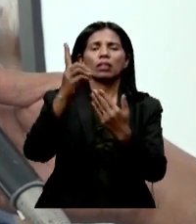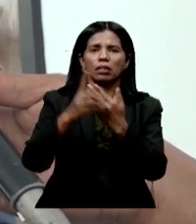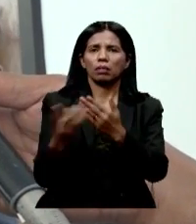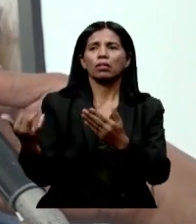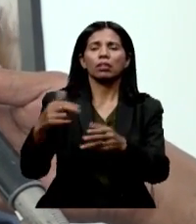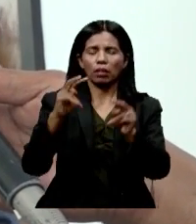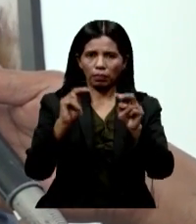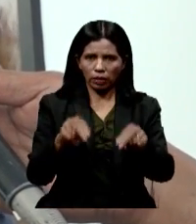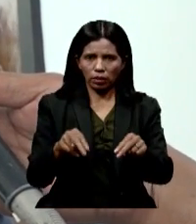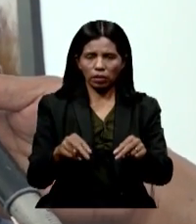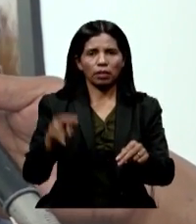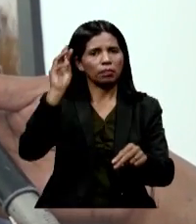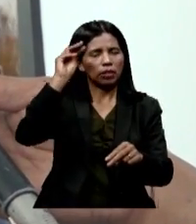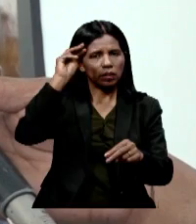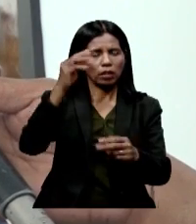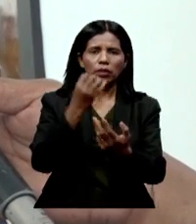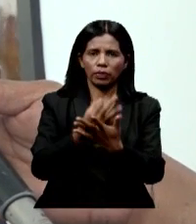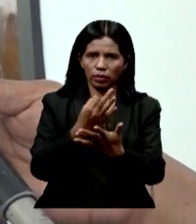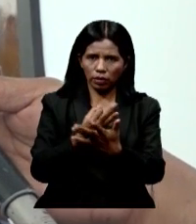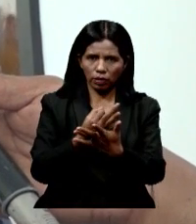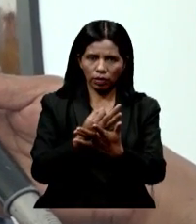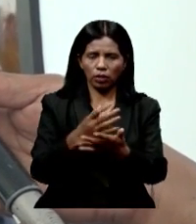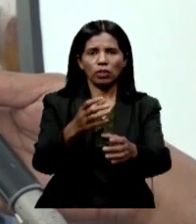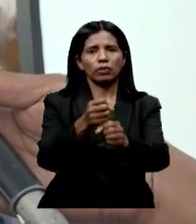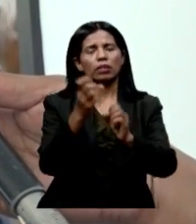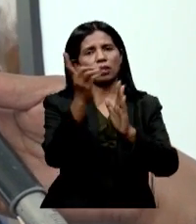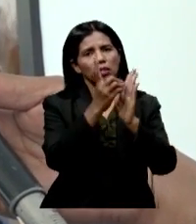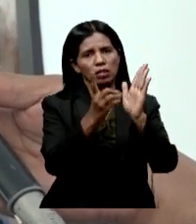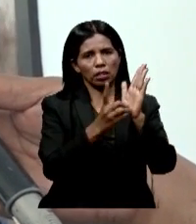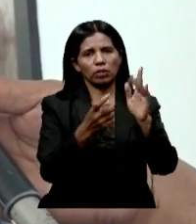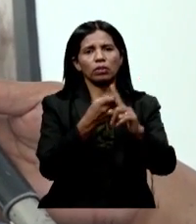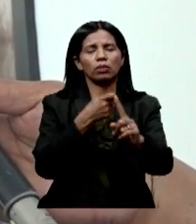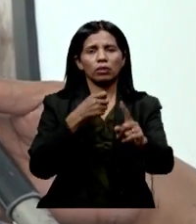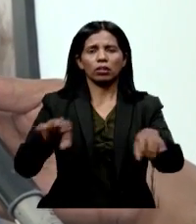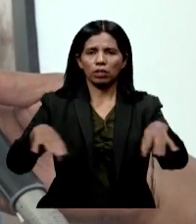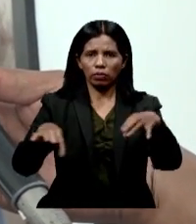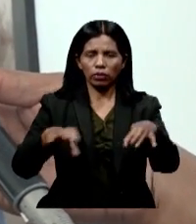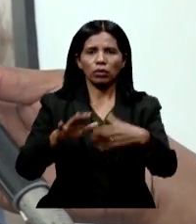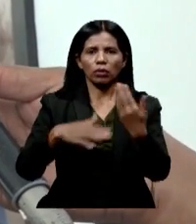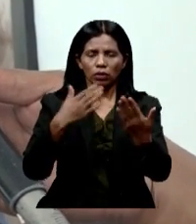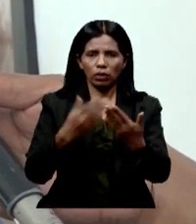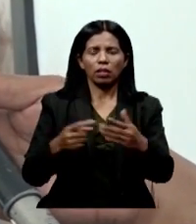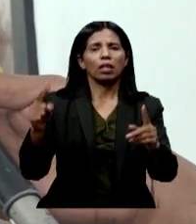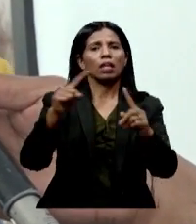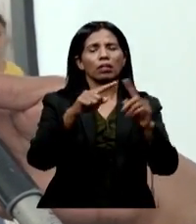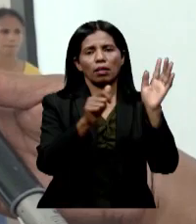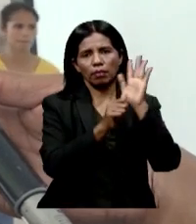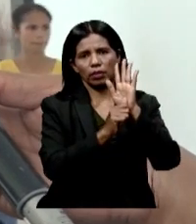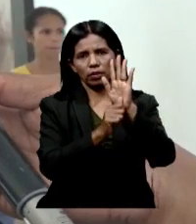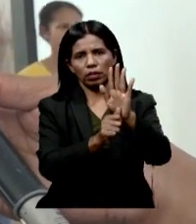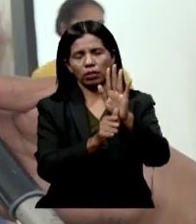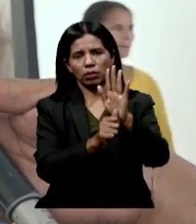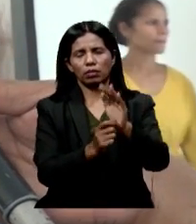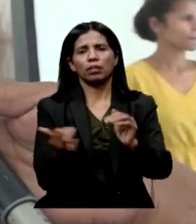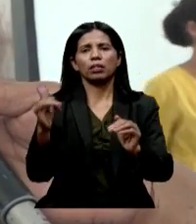Persija. E o Ministério de Finanças Moças foi te dado o seu sistema a tu apresentar a tudo o Moço e